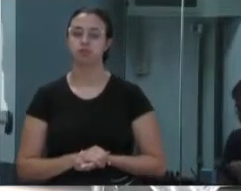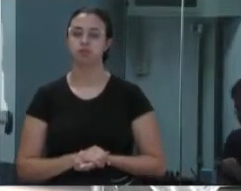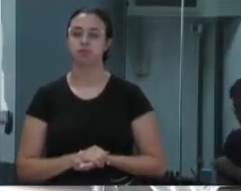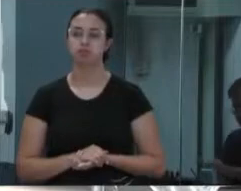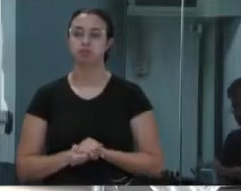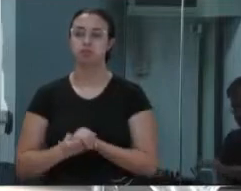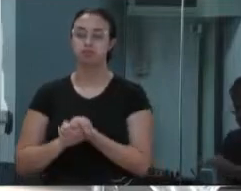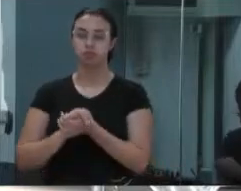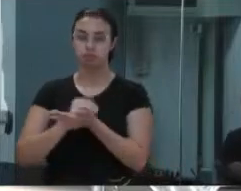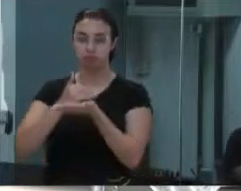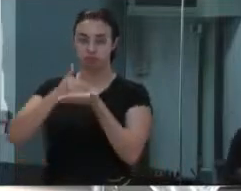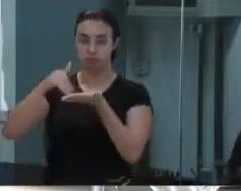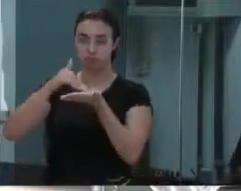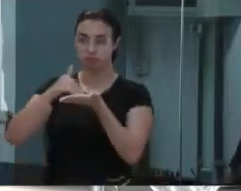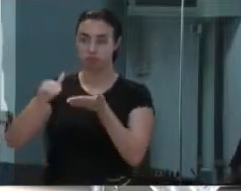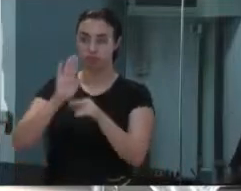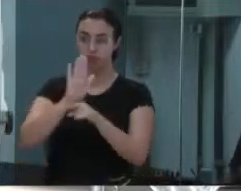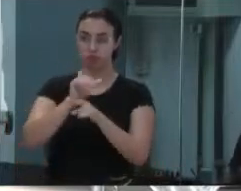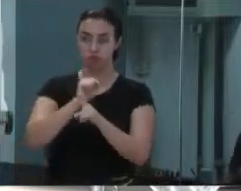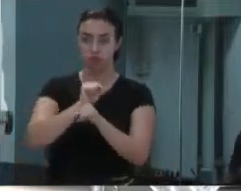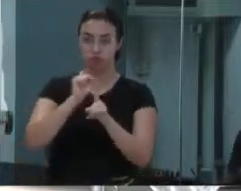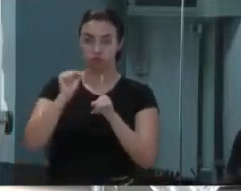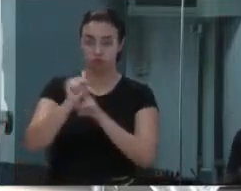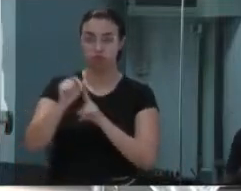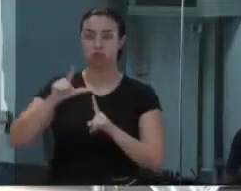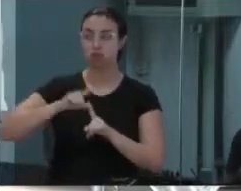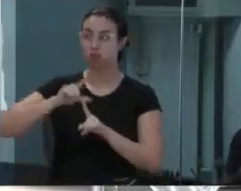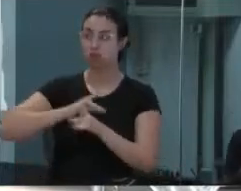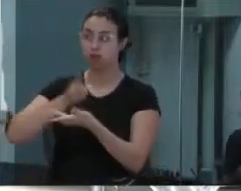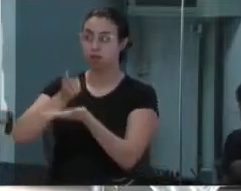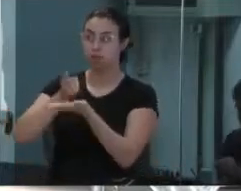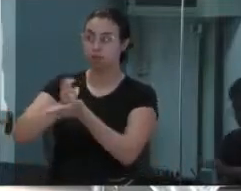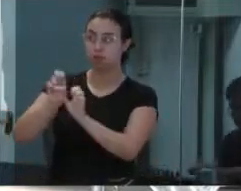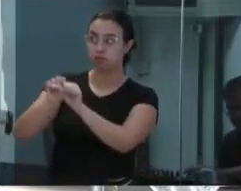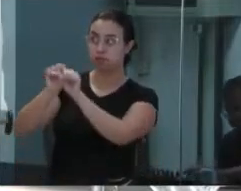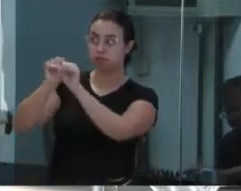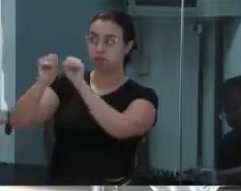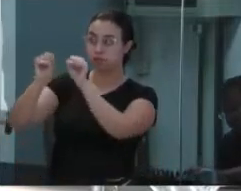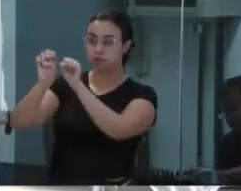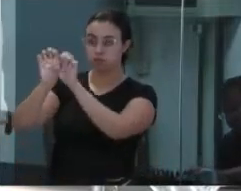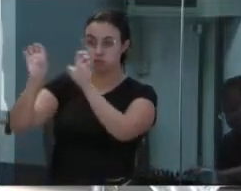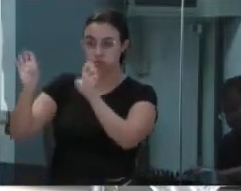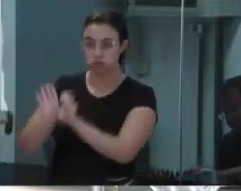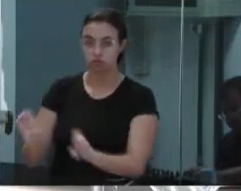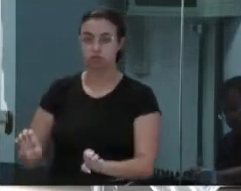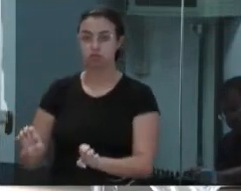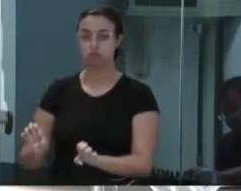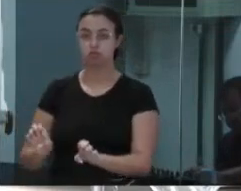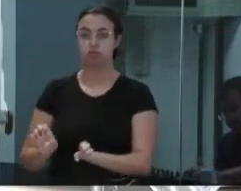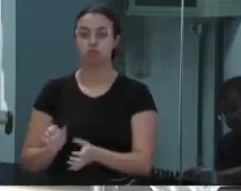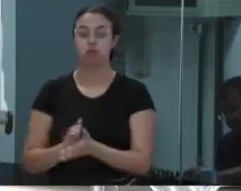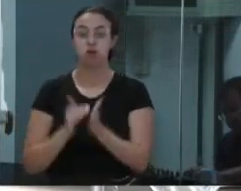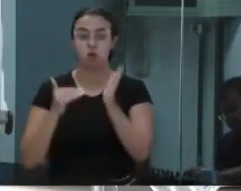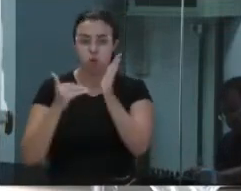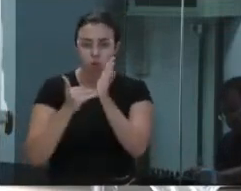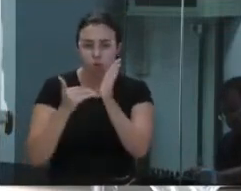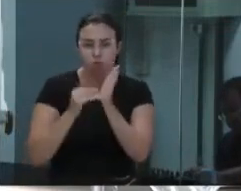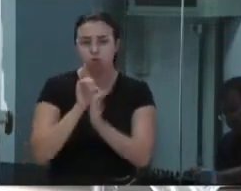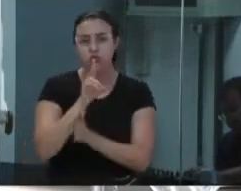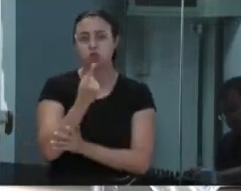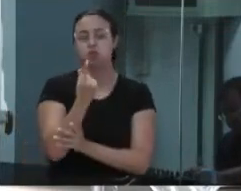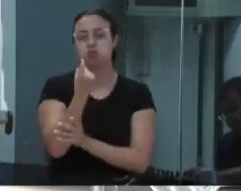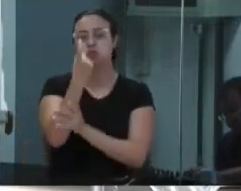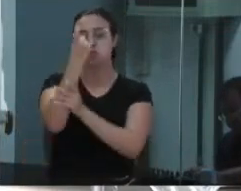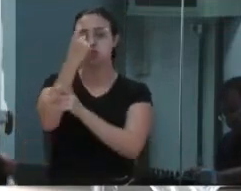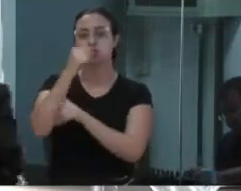A Secretaria de Assistência Social manteve aí a sua mesma estrutura. A gente teve agora, por último, uma única alteração, que foi a